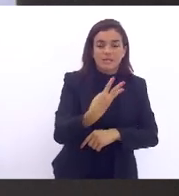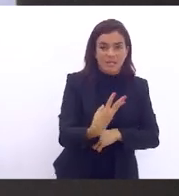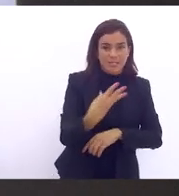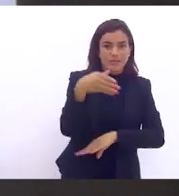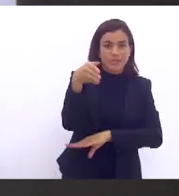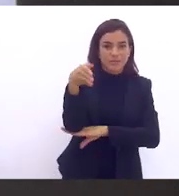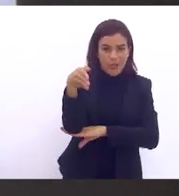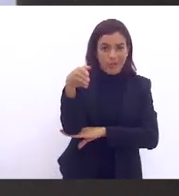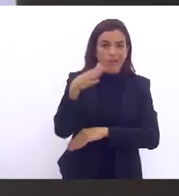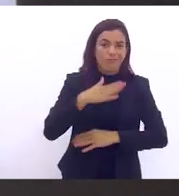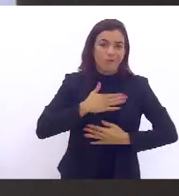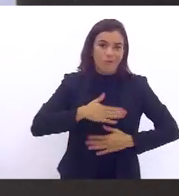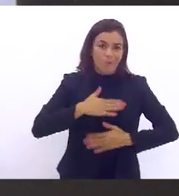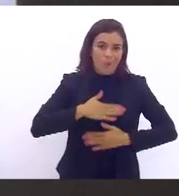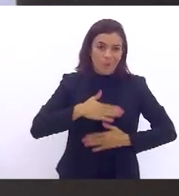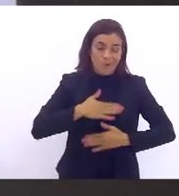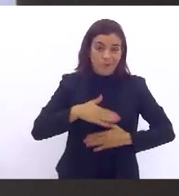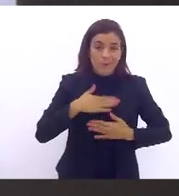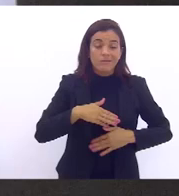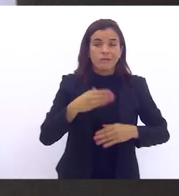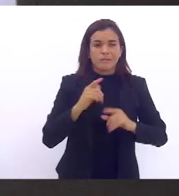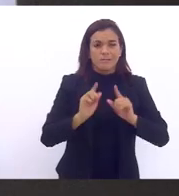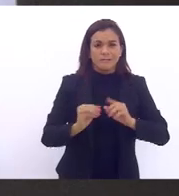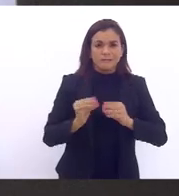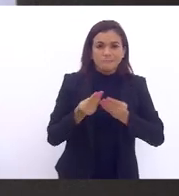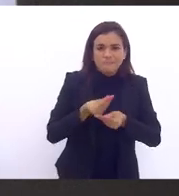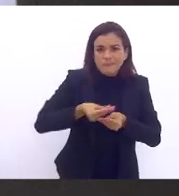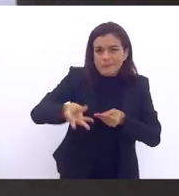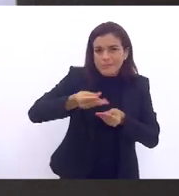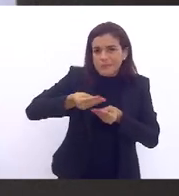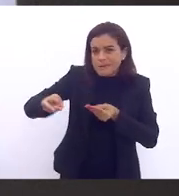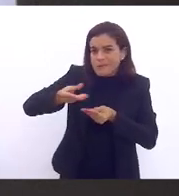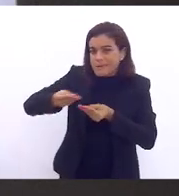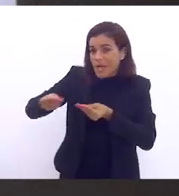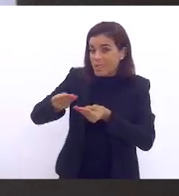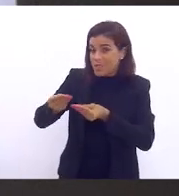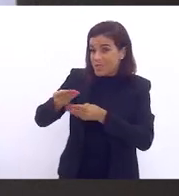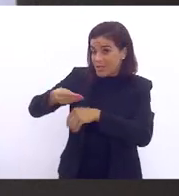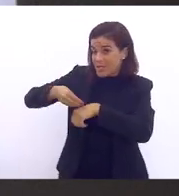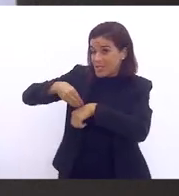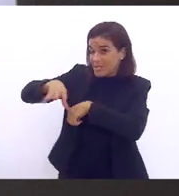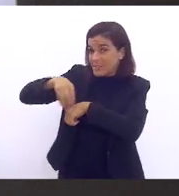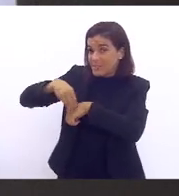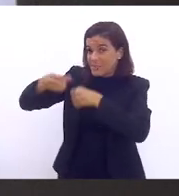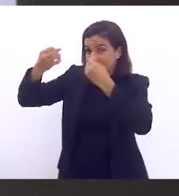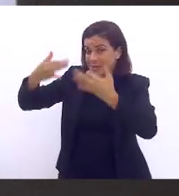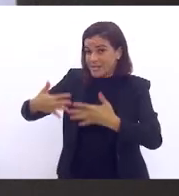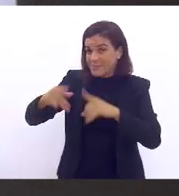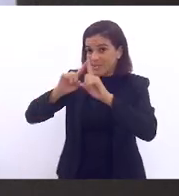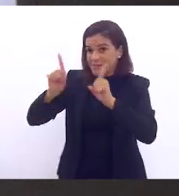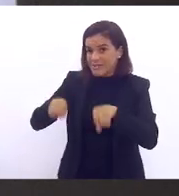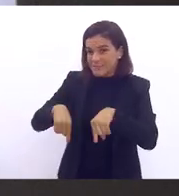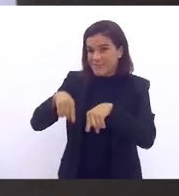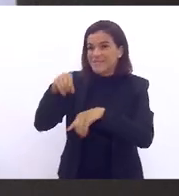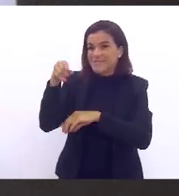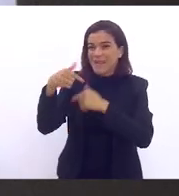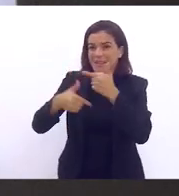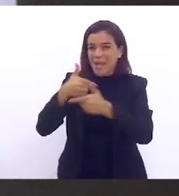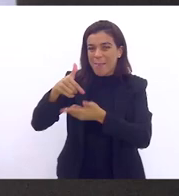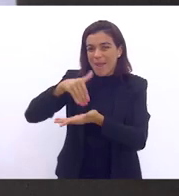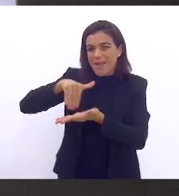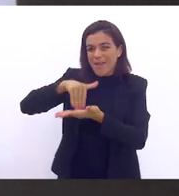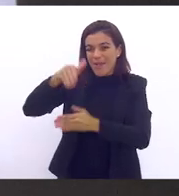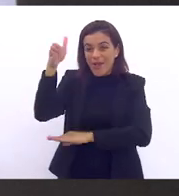da região onde nós colocamos o panfleto a gente treinou a pessoa eh que trabalha na no hotel e colocamos o panfleto para ter eh maior